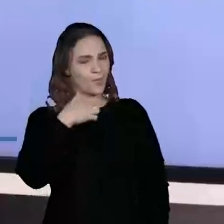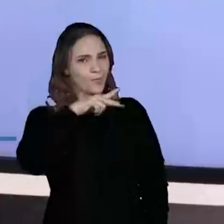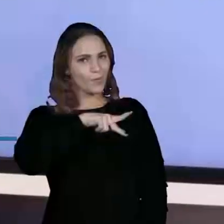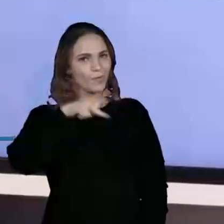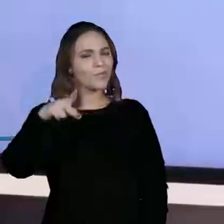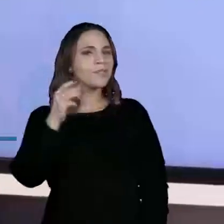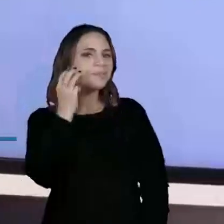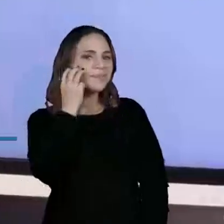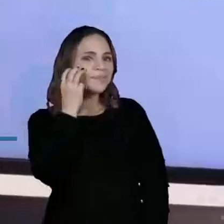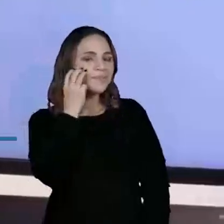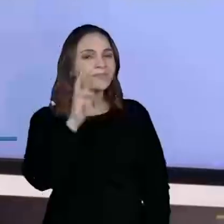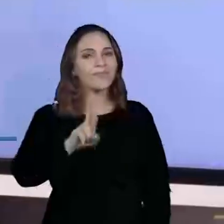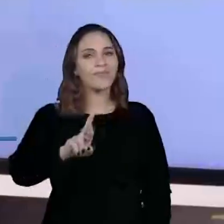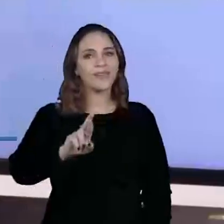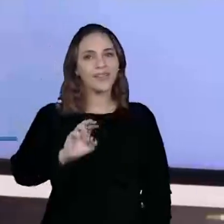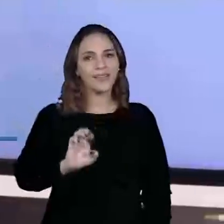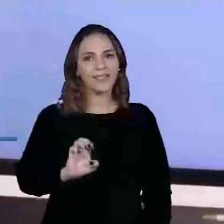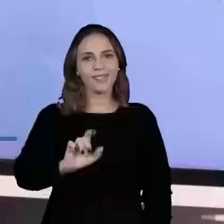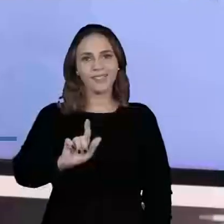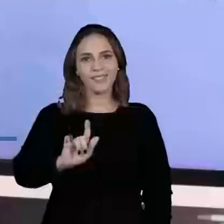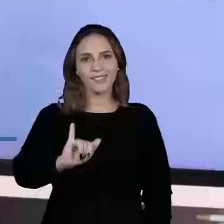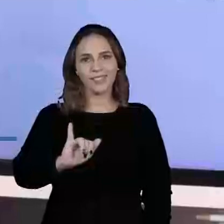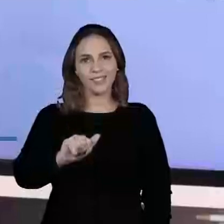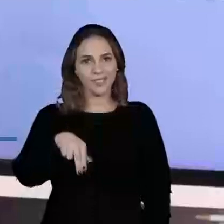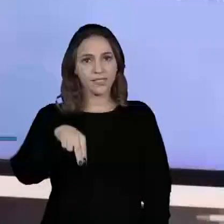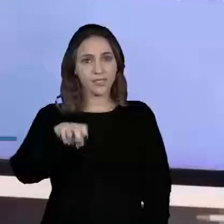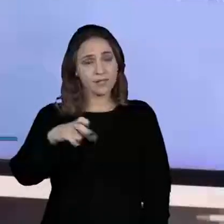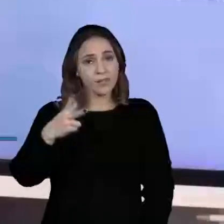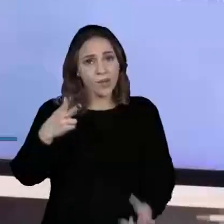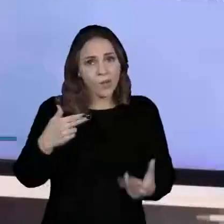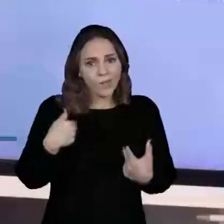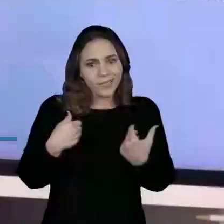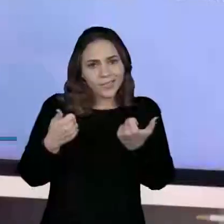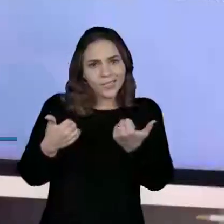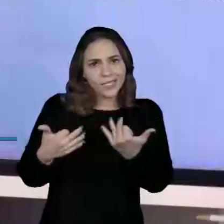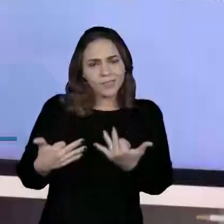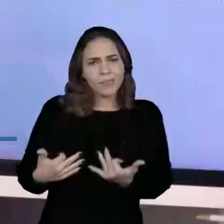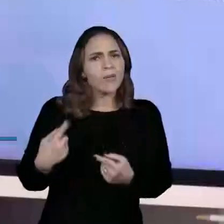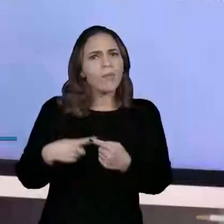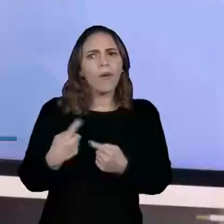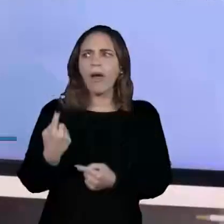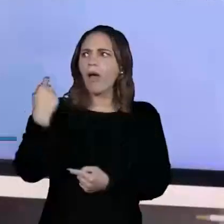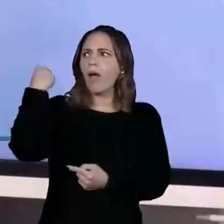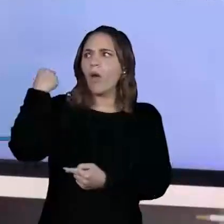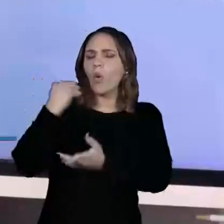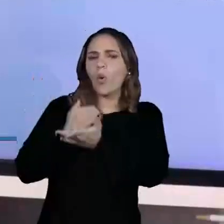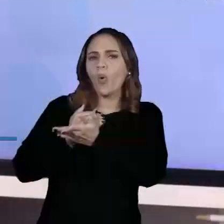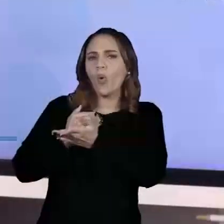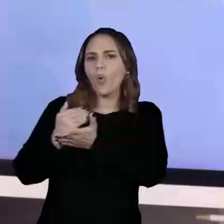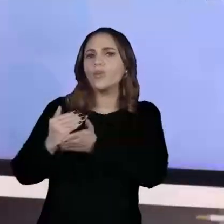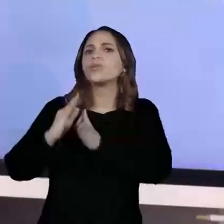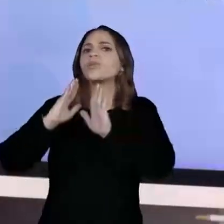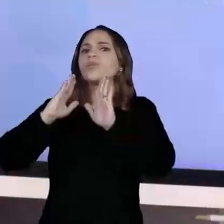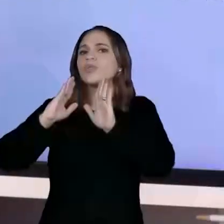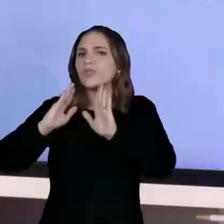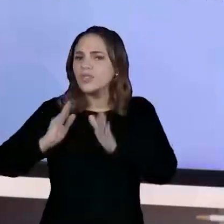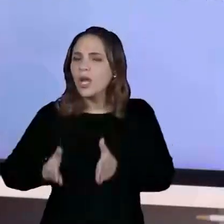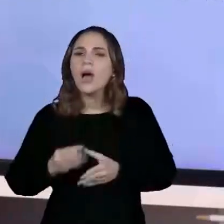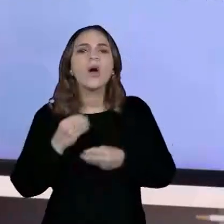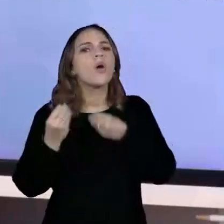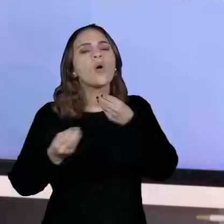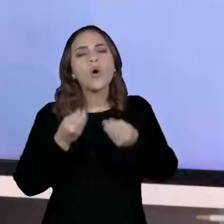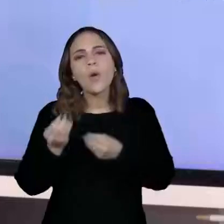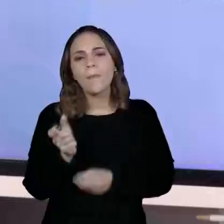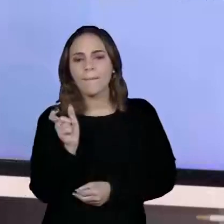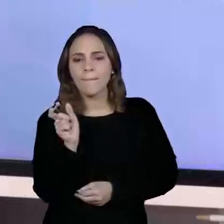Regiane Oliveira e, como eu disse, a nossa aula de hoje, porque ela é continuação, porque tratamos da questão de acentuação